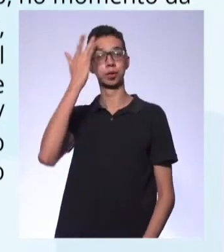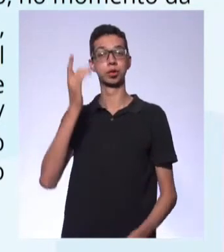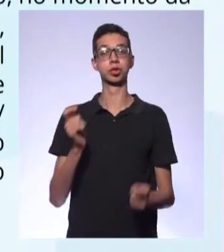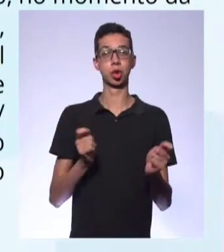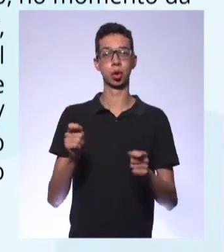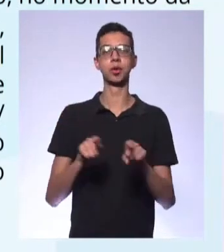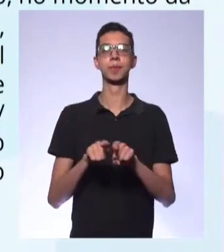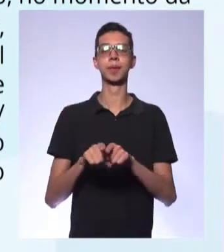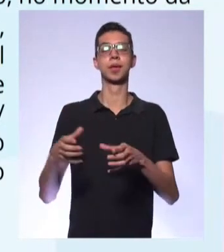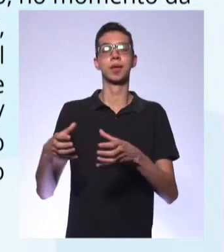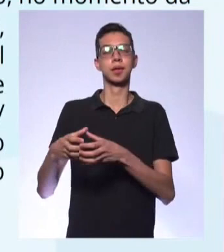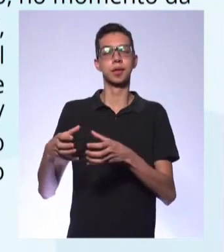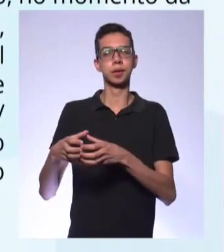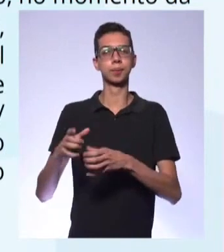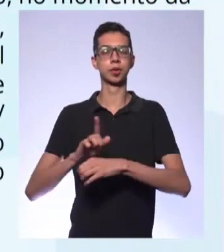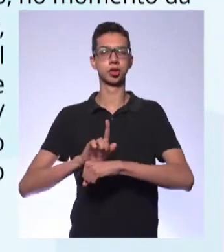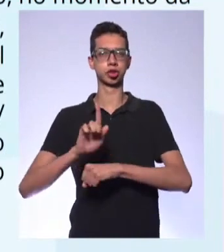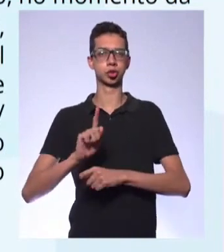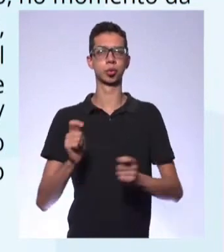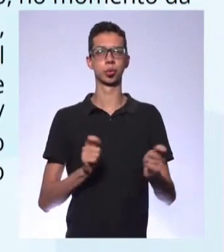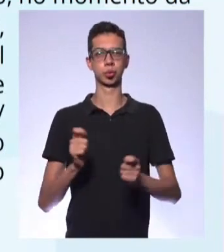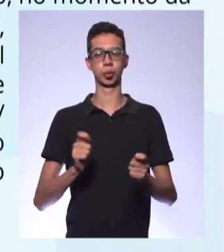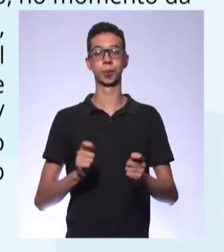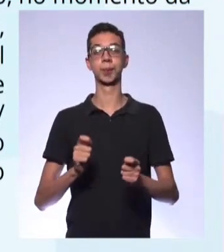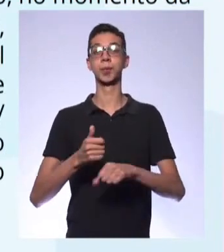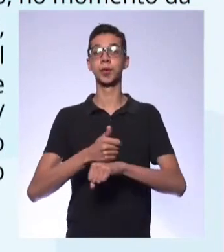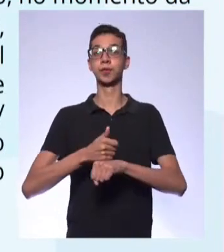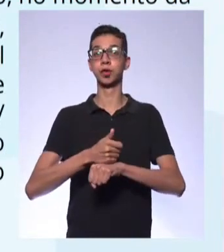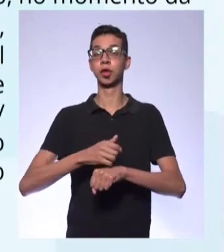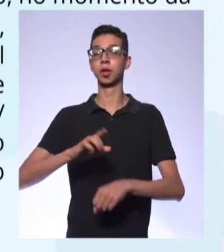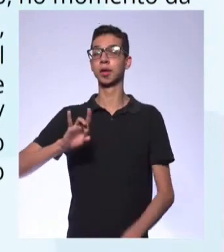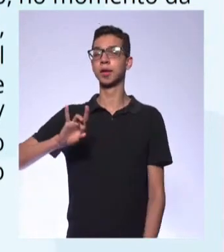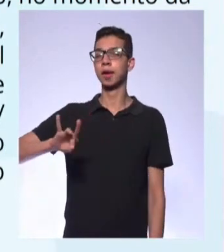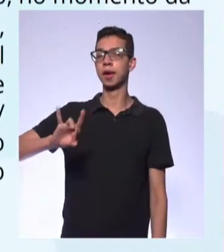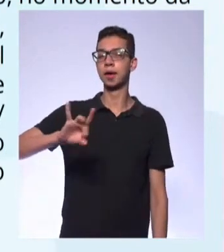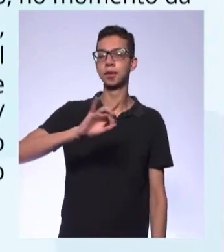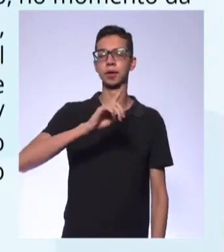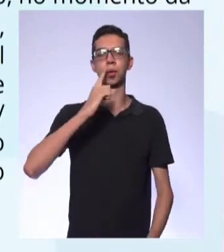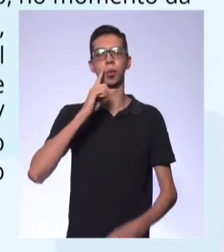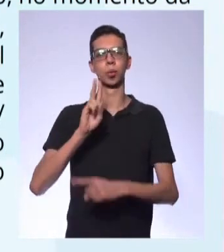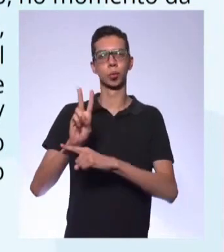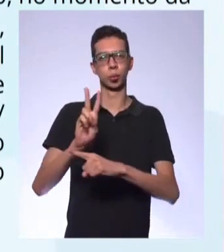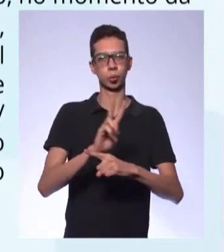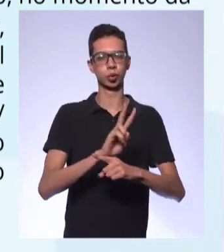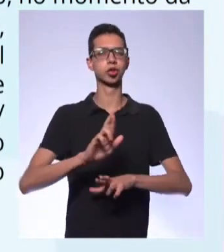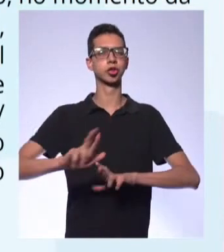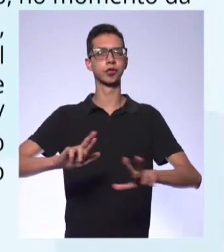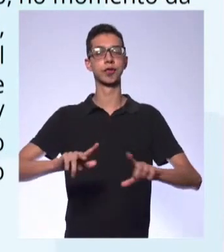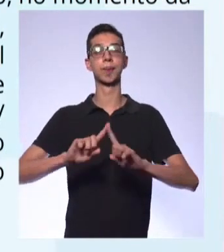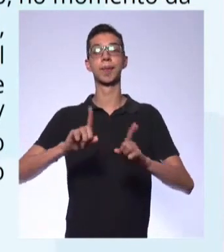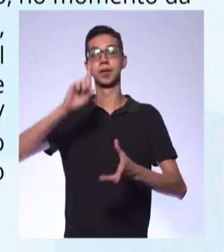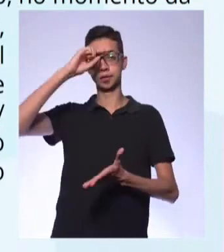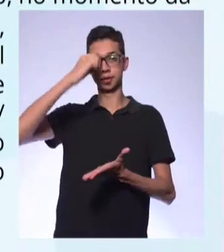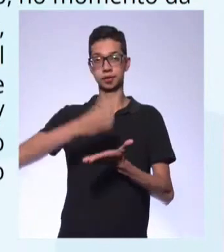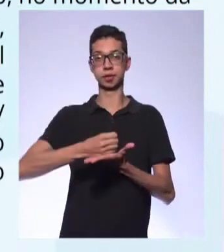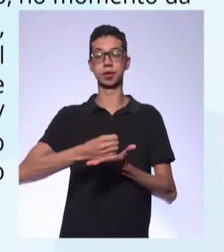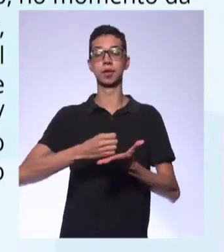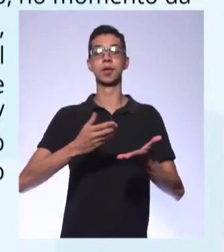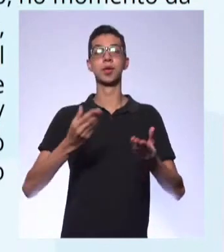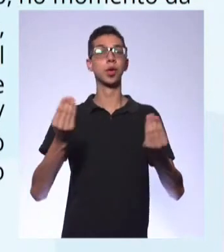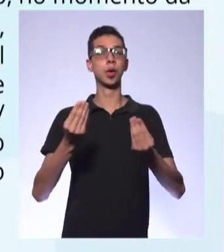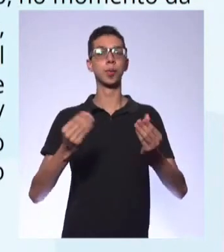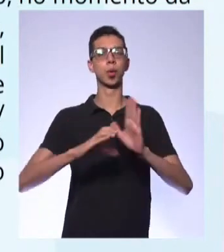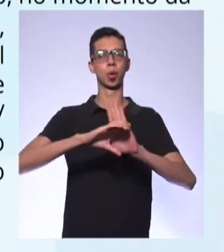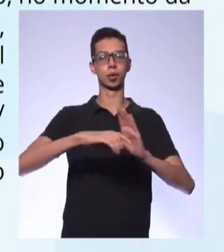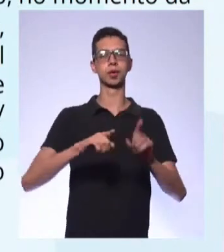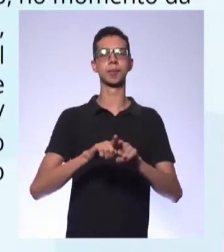qual cada profissional aí vai cuidar de uma área diferente. Entretanto, no momento de tomar decisões, desde a parte conceitual até as